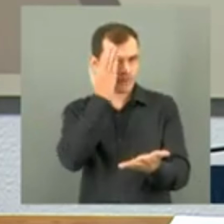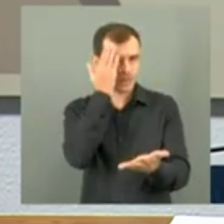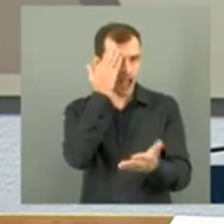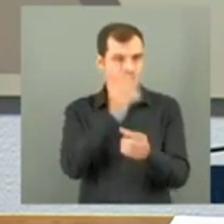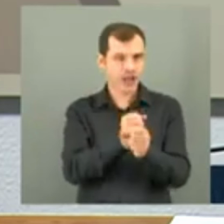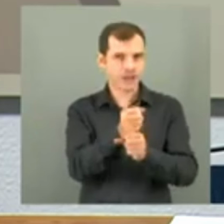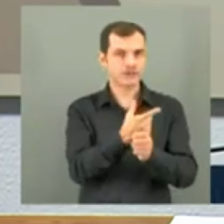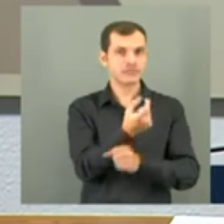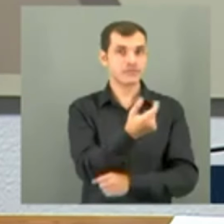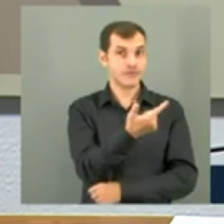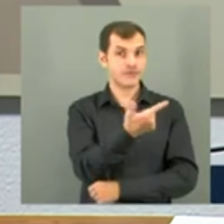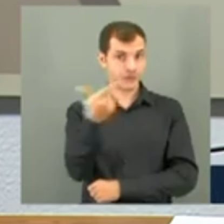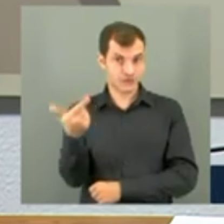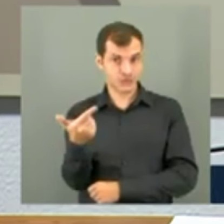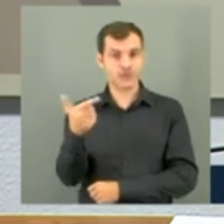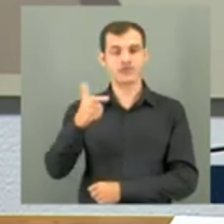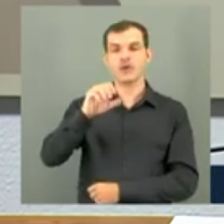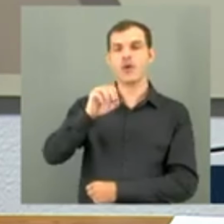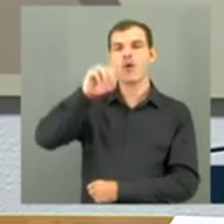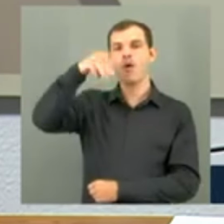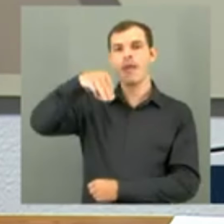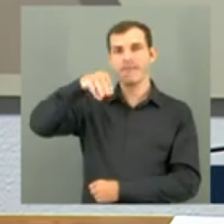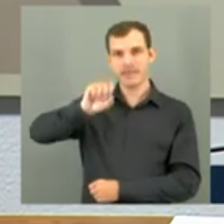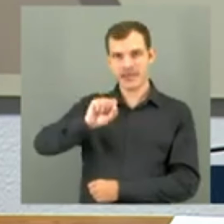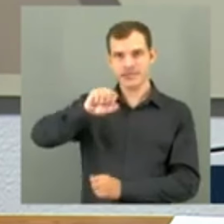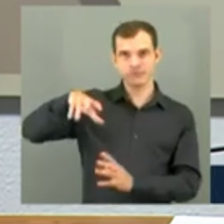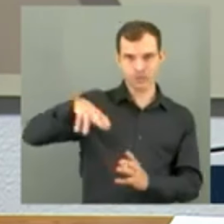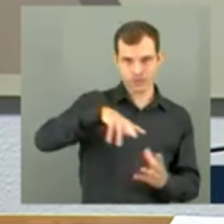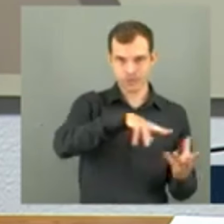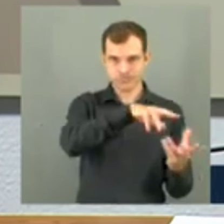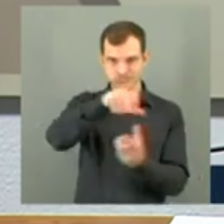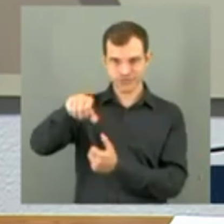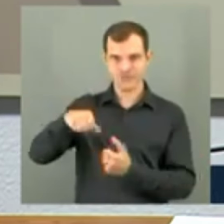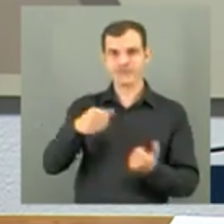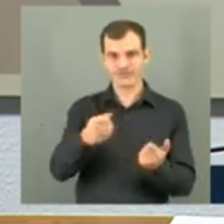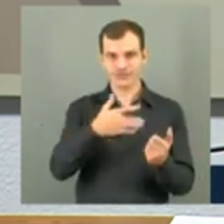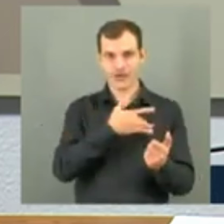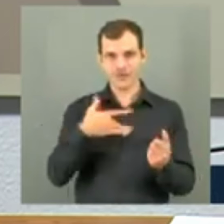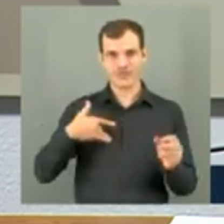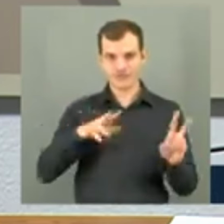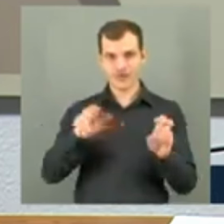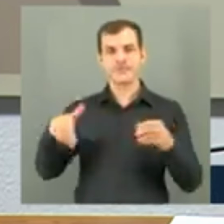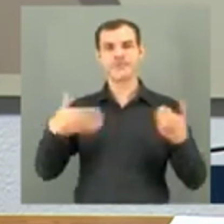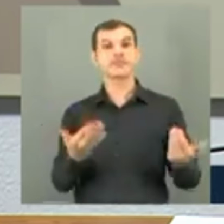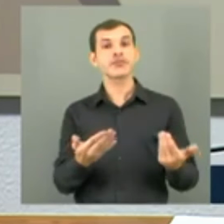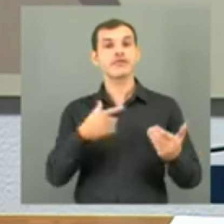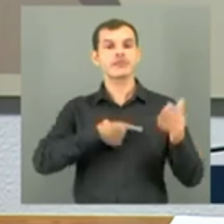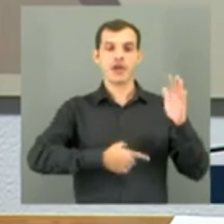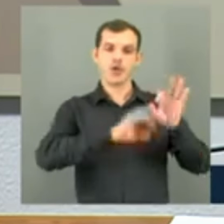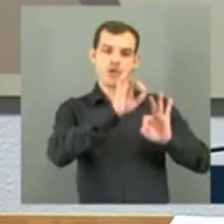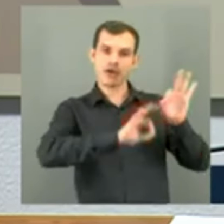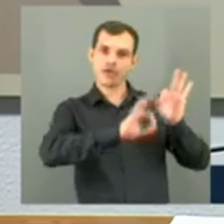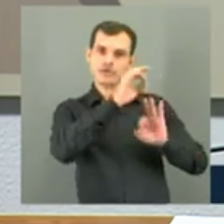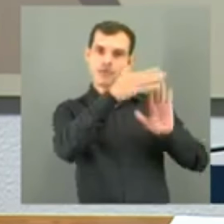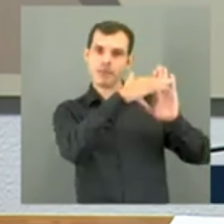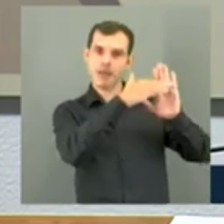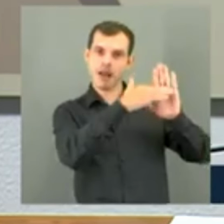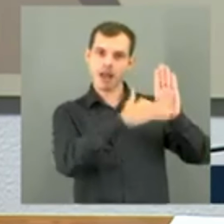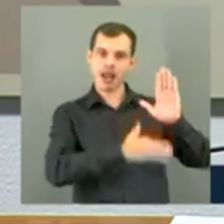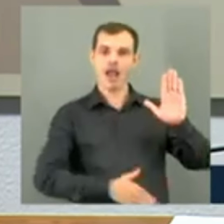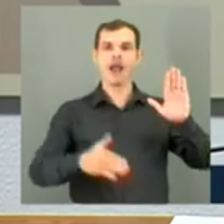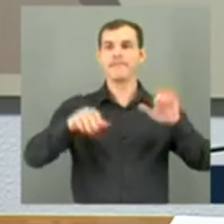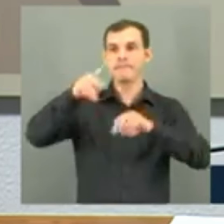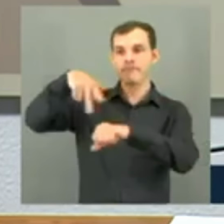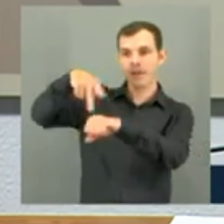Mundial de Saúde, a OMS, ela publicou um documento para oferecer aos países referências para